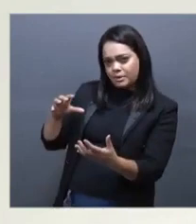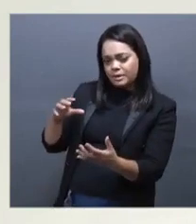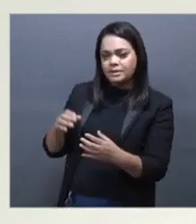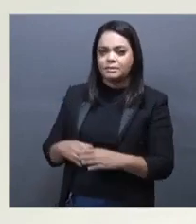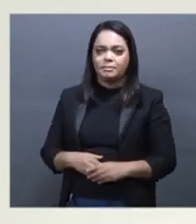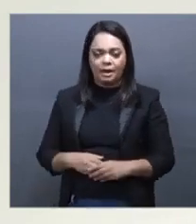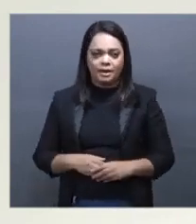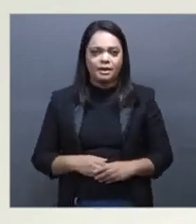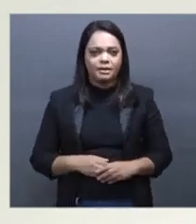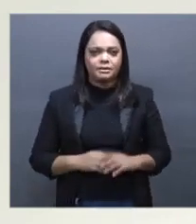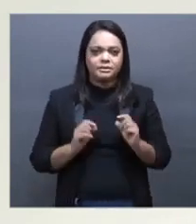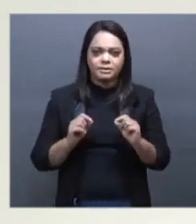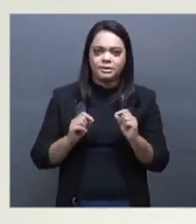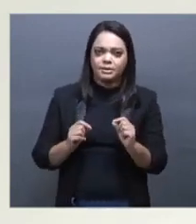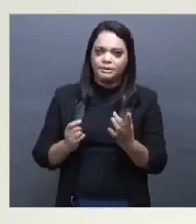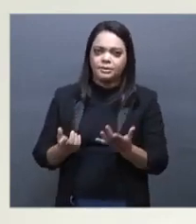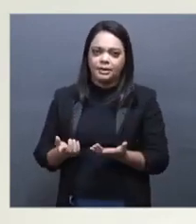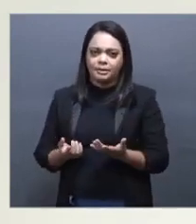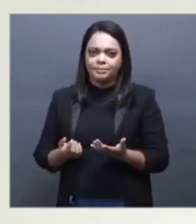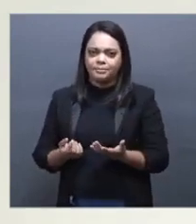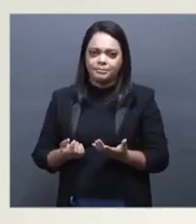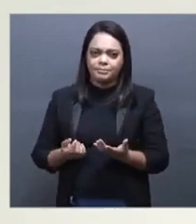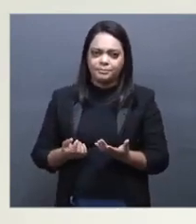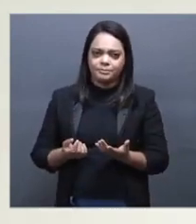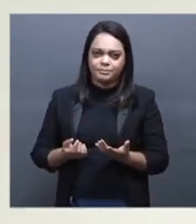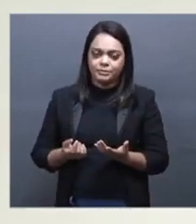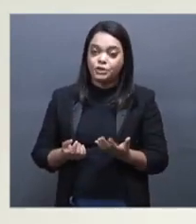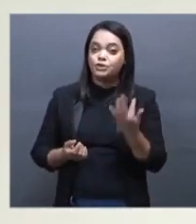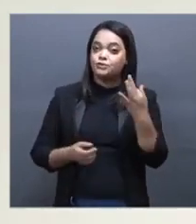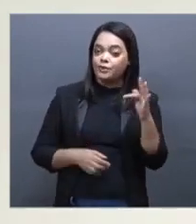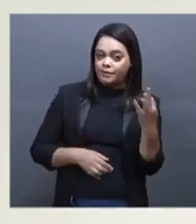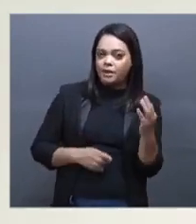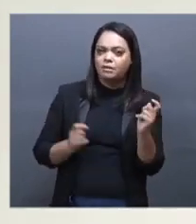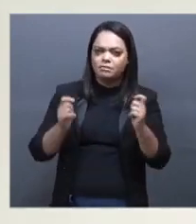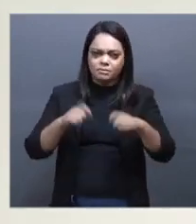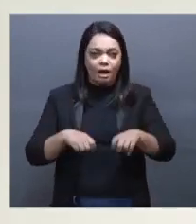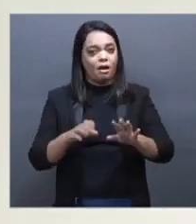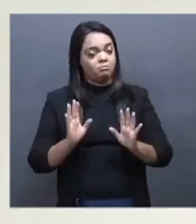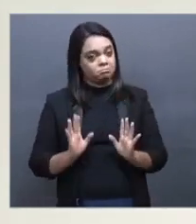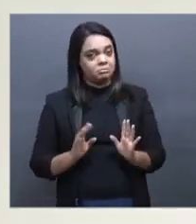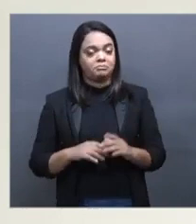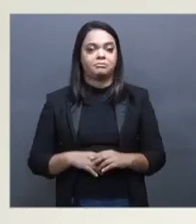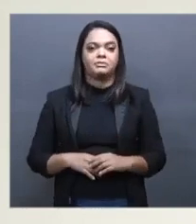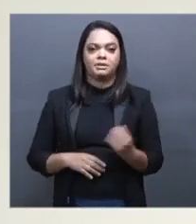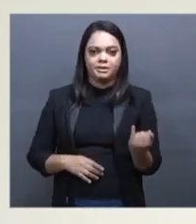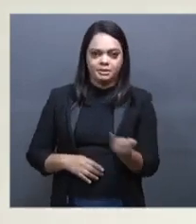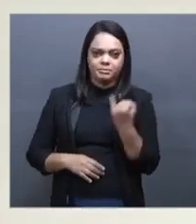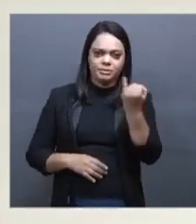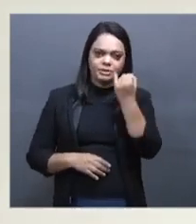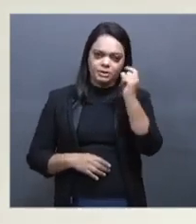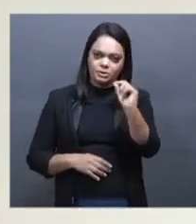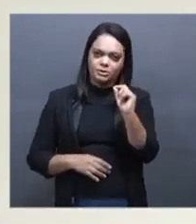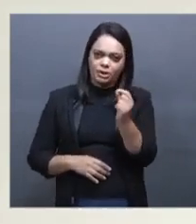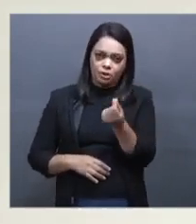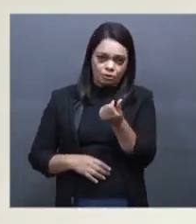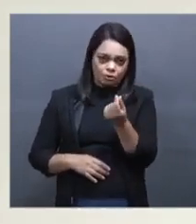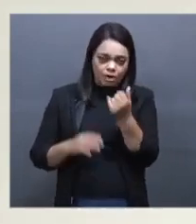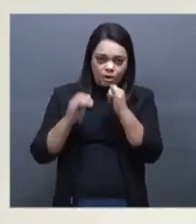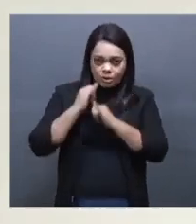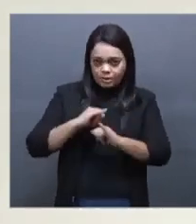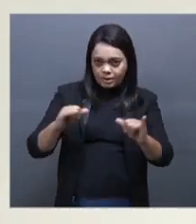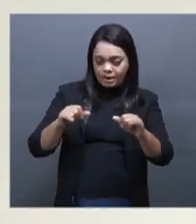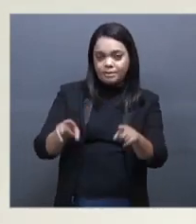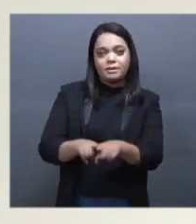preços praticados em fevereiro. Então, é importante, além do valor anunciado, que os preços também